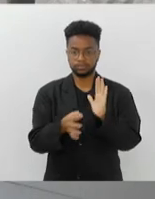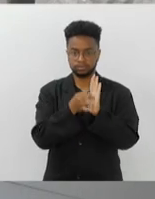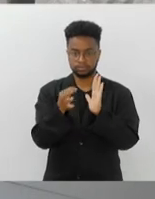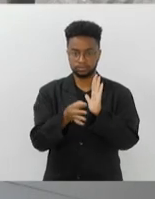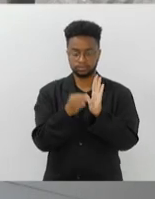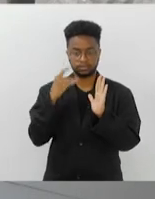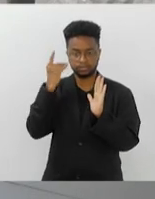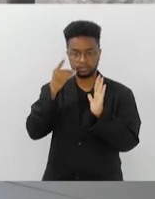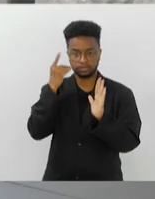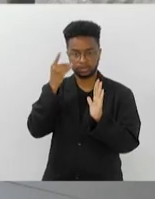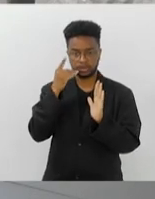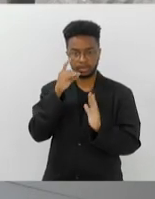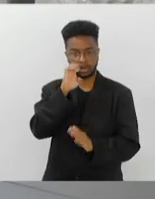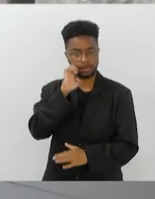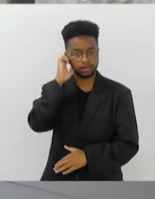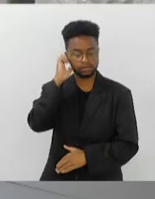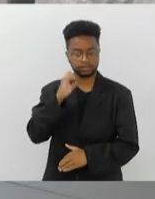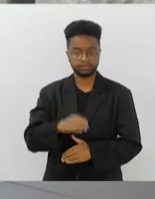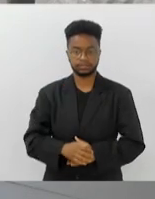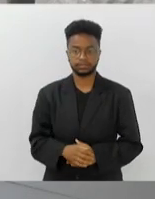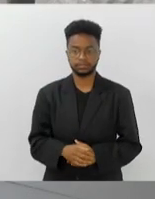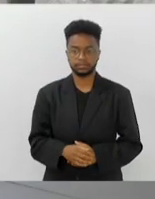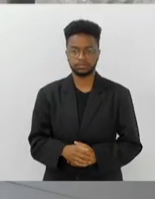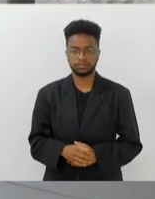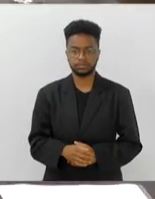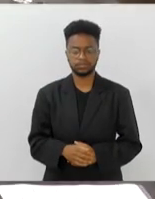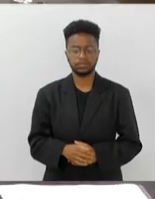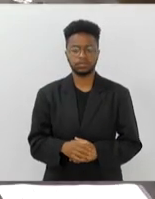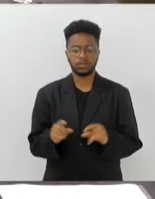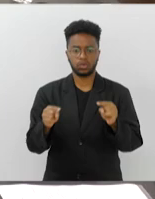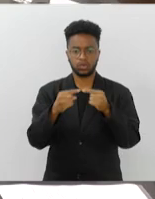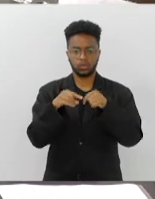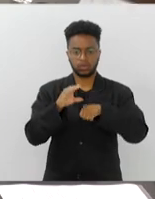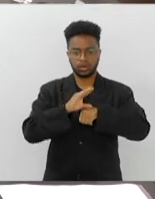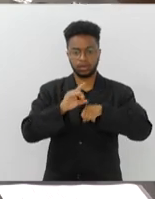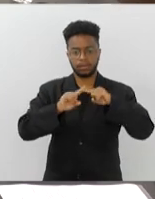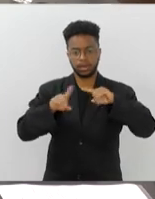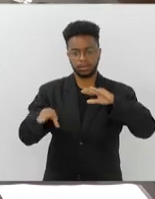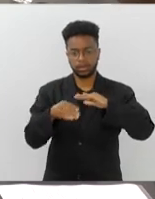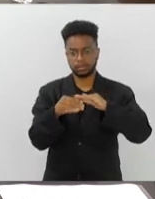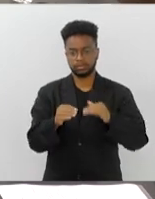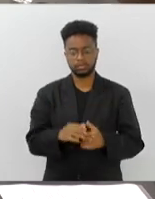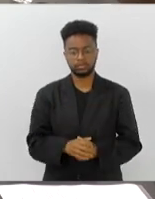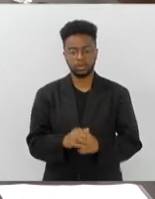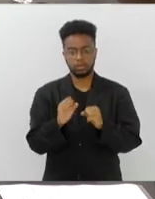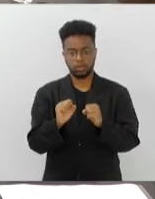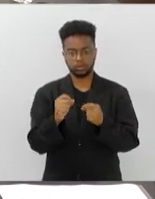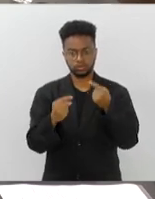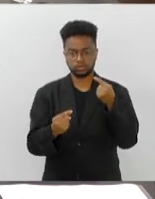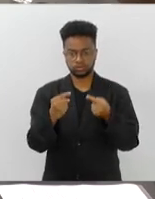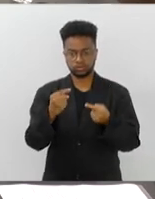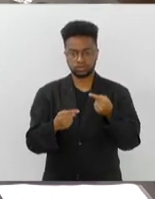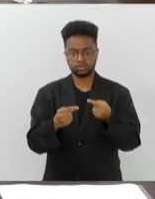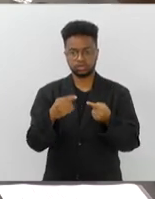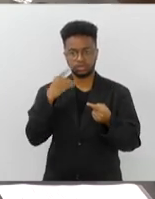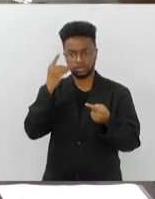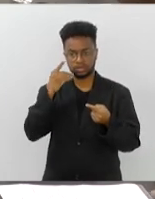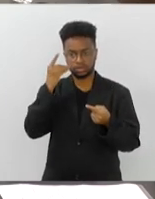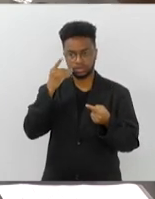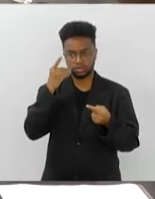Parecer, deputada Élica Takimoto. O que é constitucionalidade isso, com emendas. Em discussão, para discutir também.